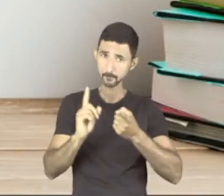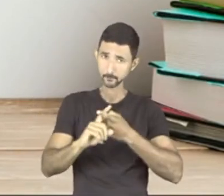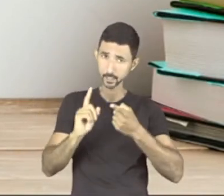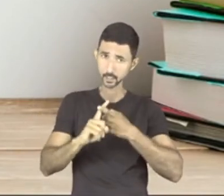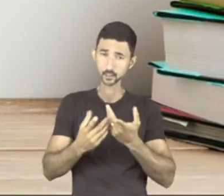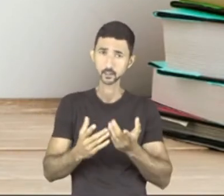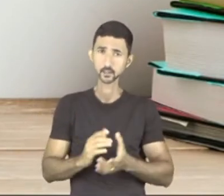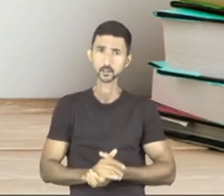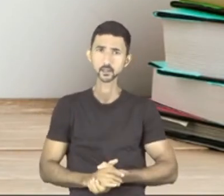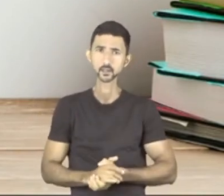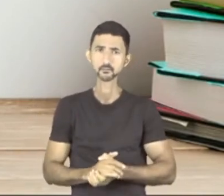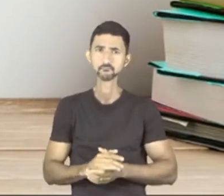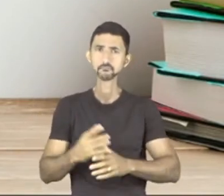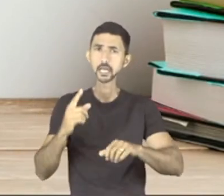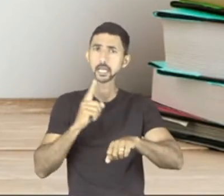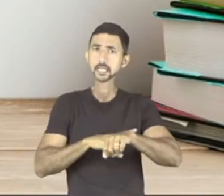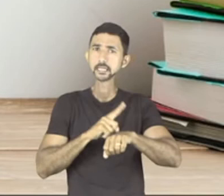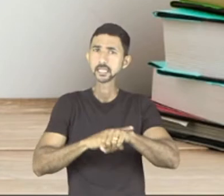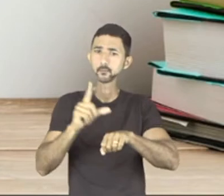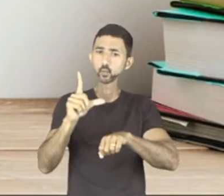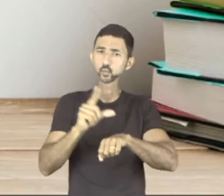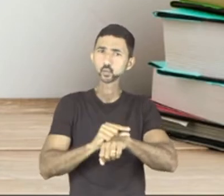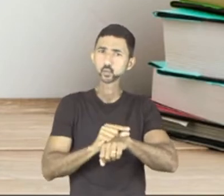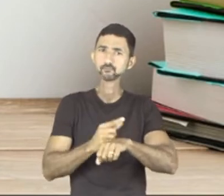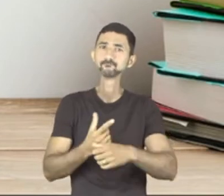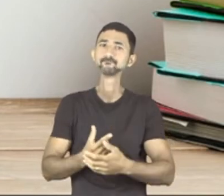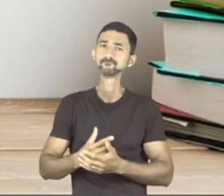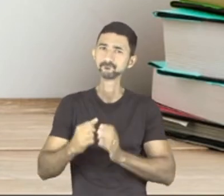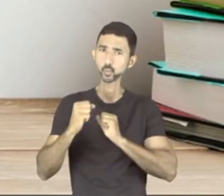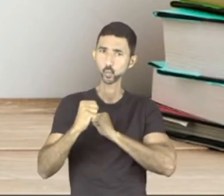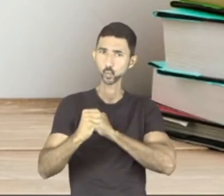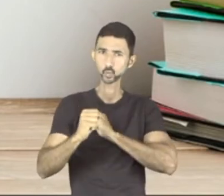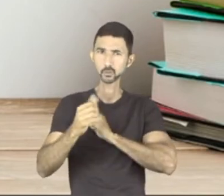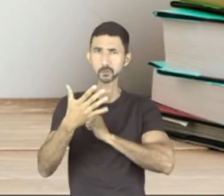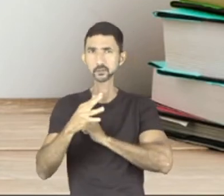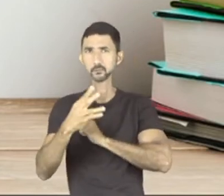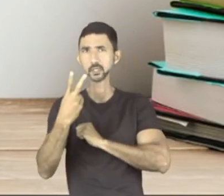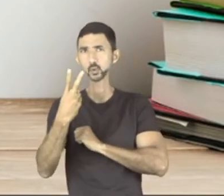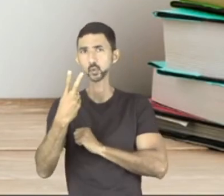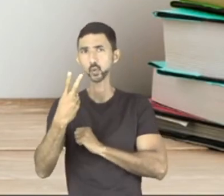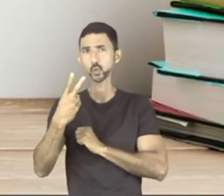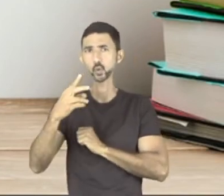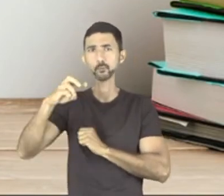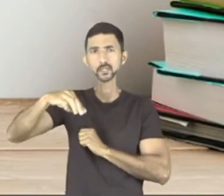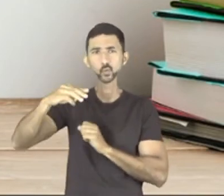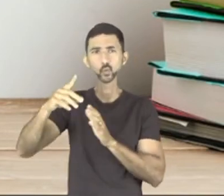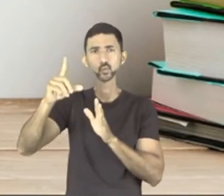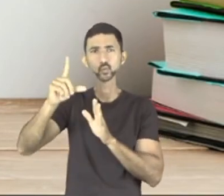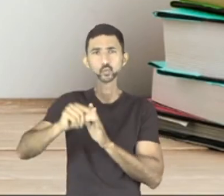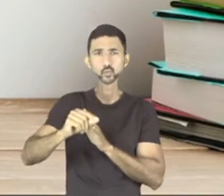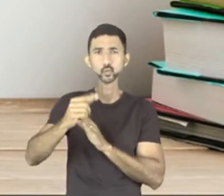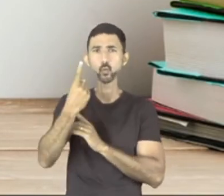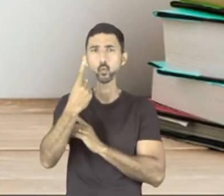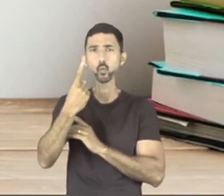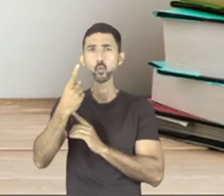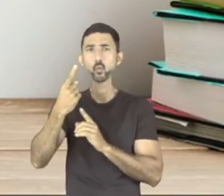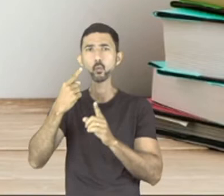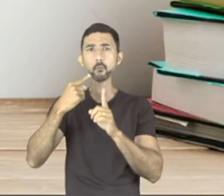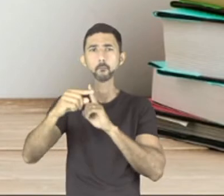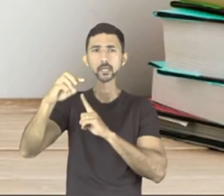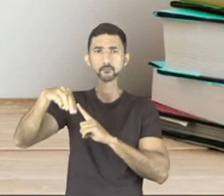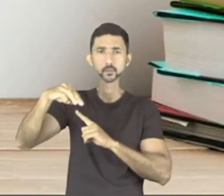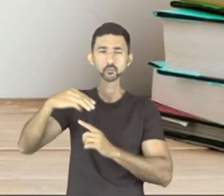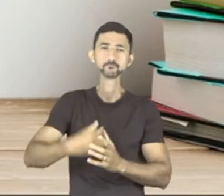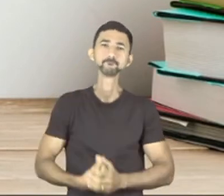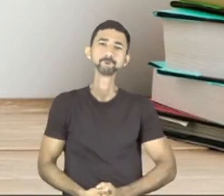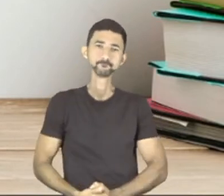também tem um tempo reduzido de luta, de 2 minutos a 1 e meio. E há